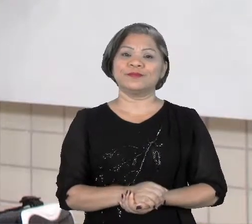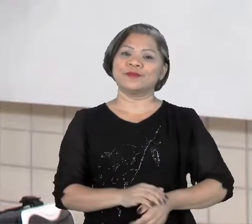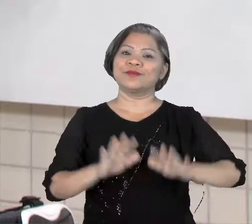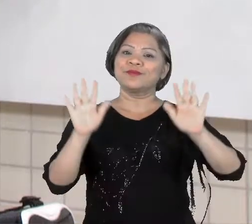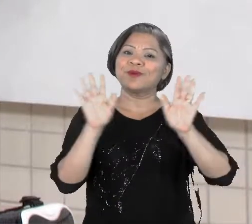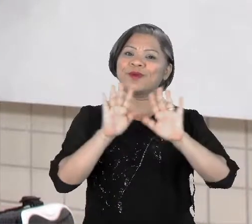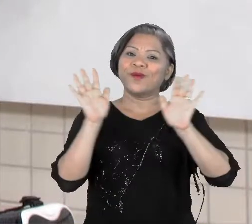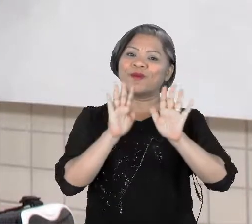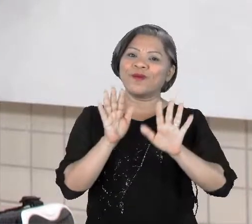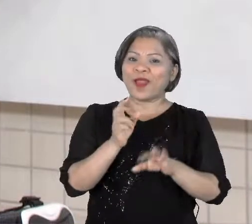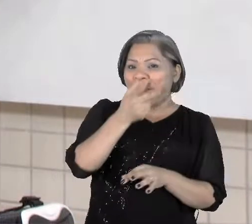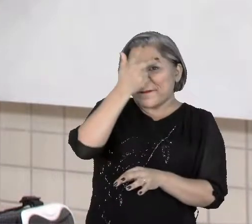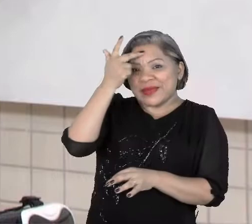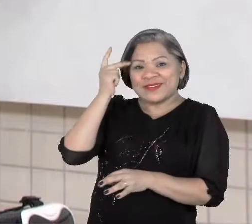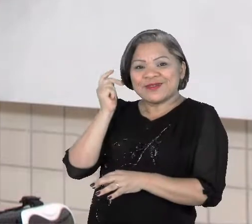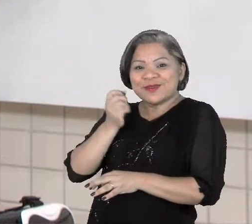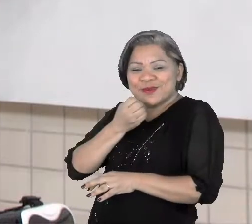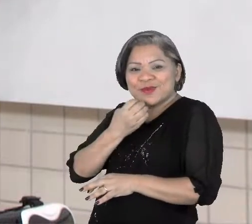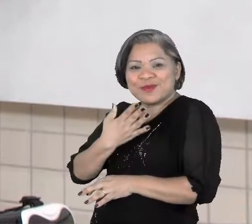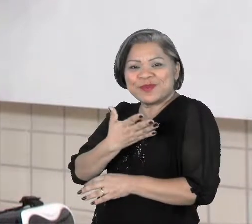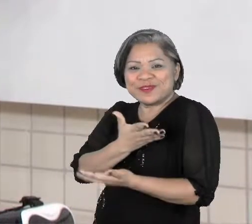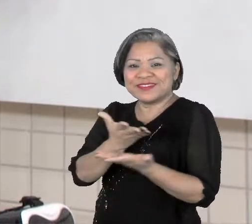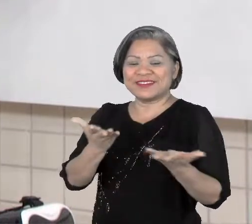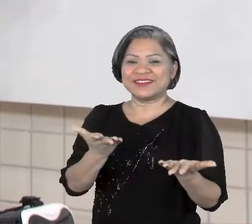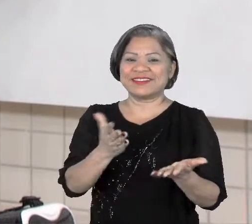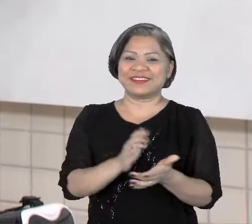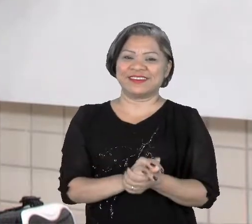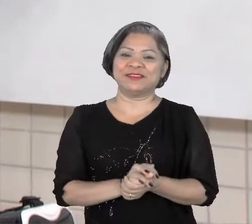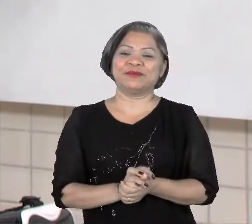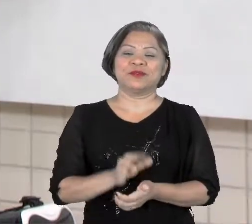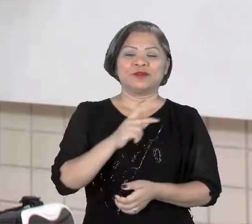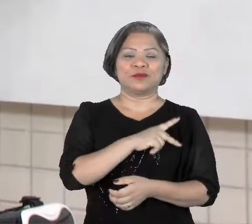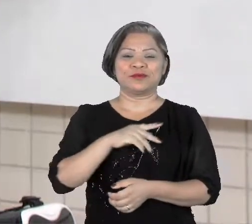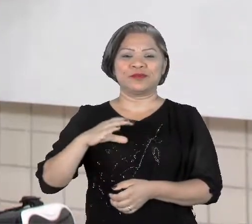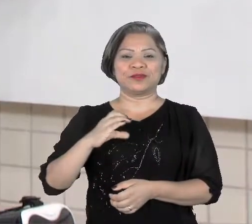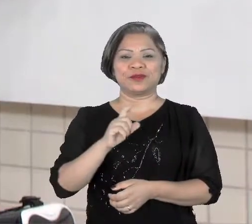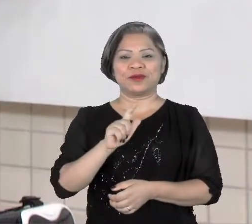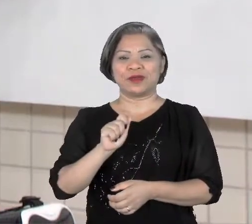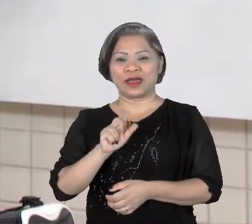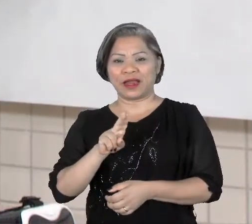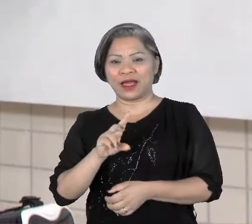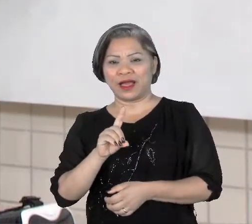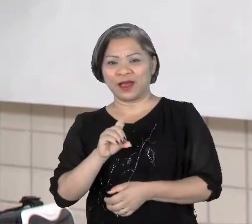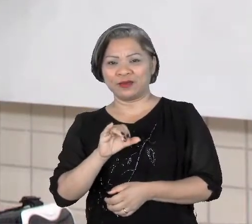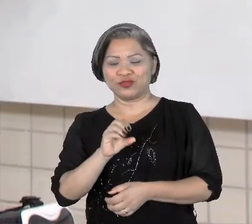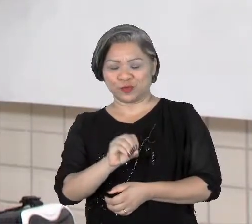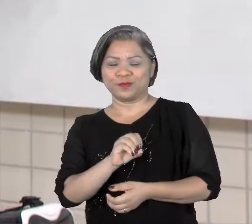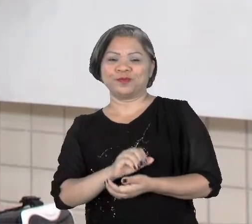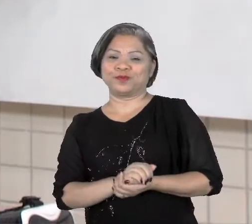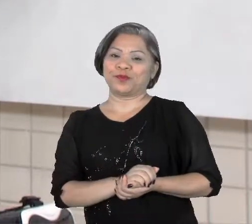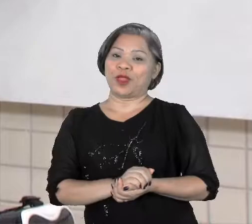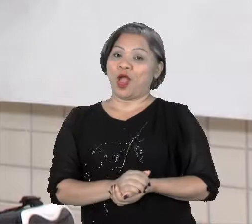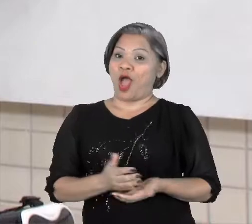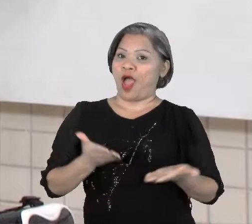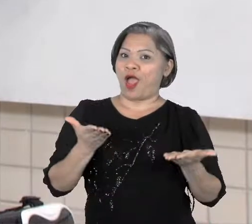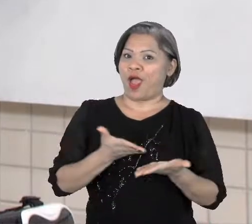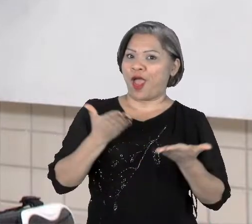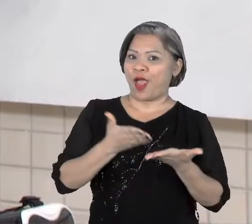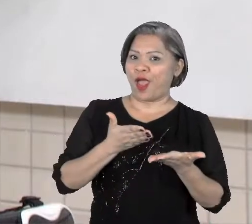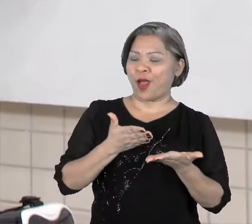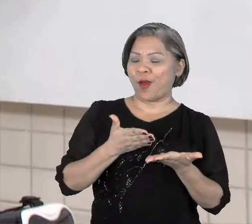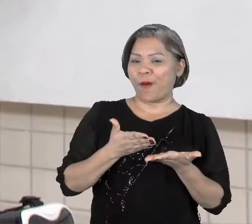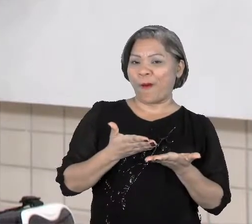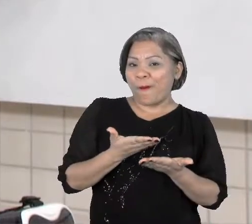Olá pessoal, tudo bem com vocês? Eu sou o professor Cláudio. Estamos agora para mais uma aula do